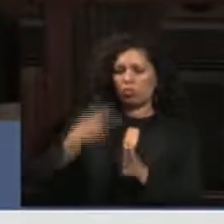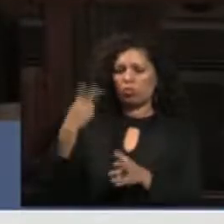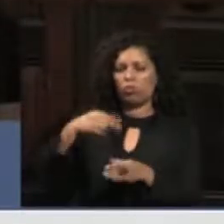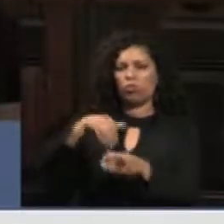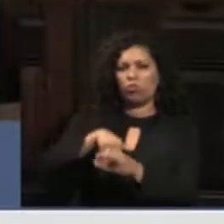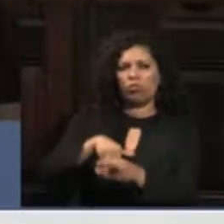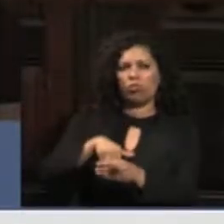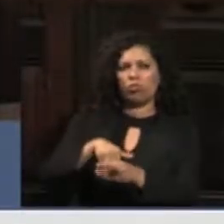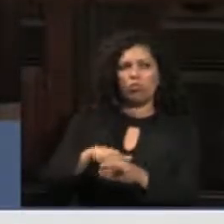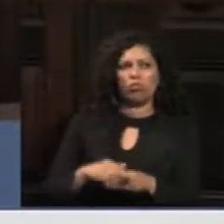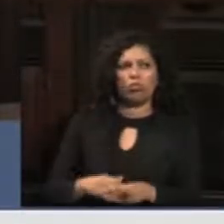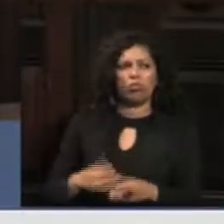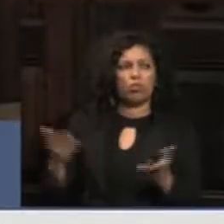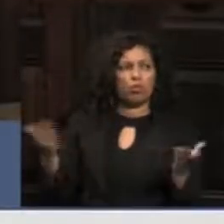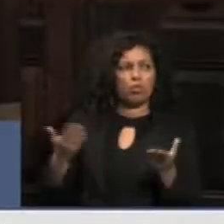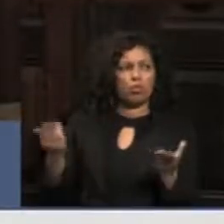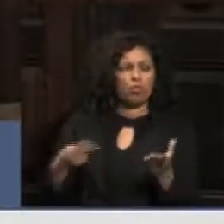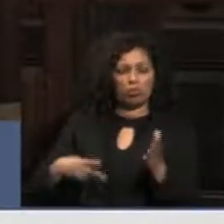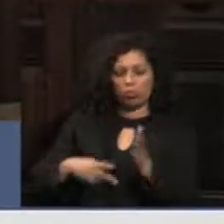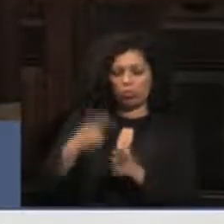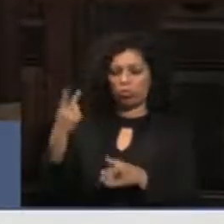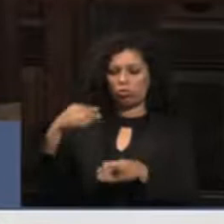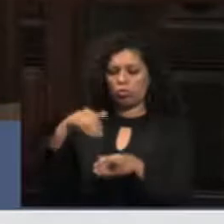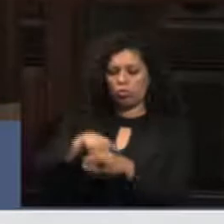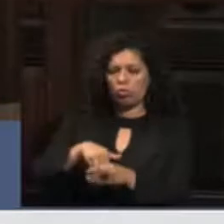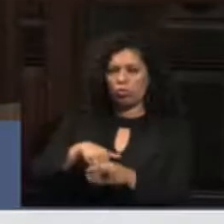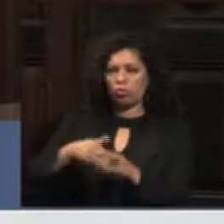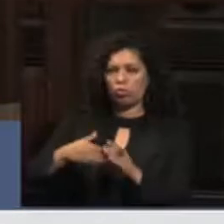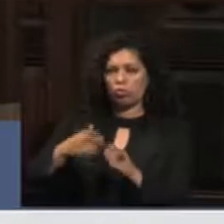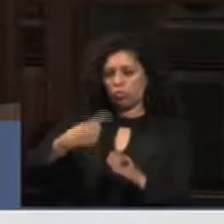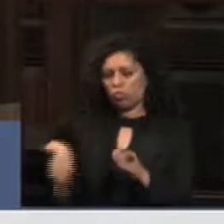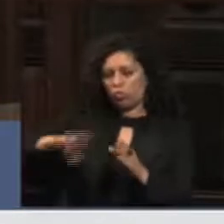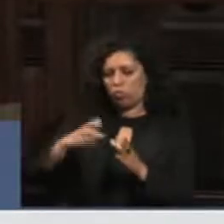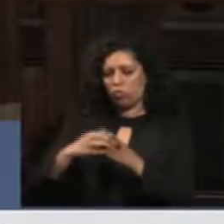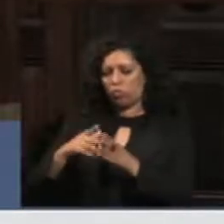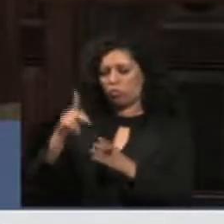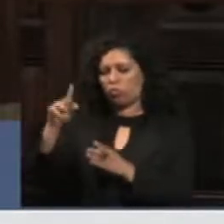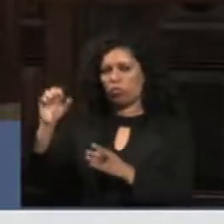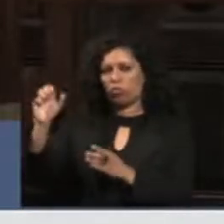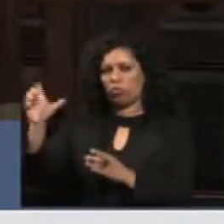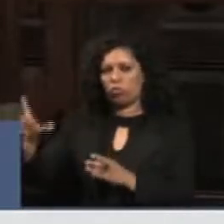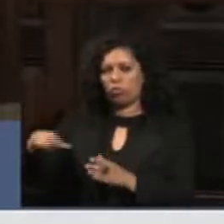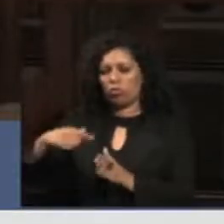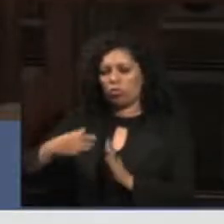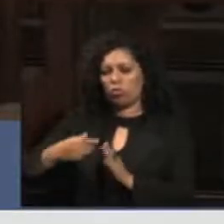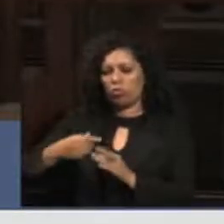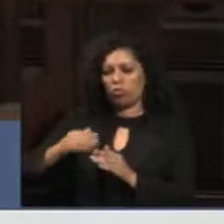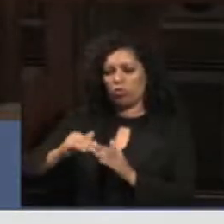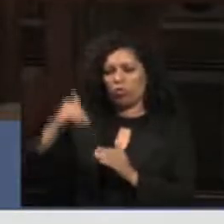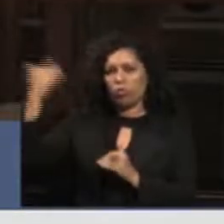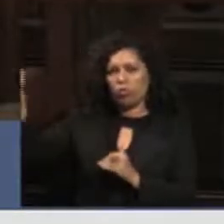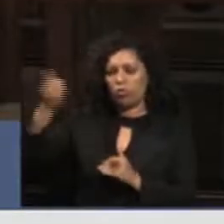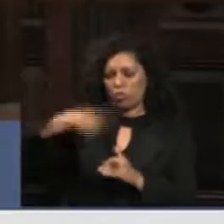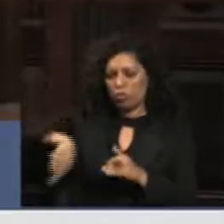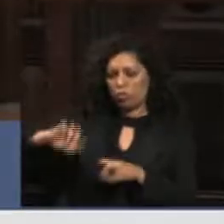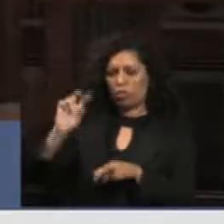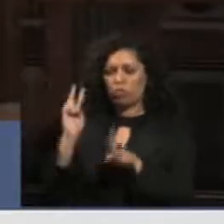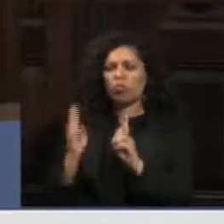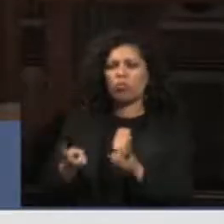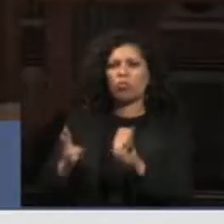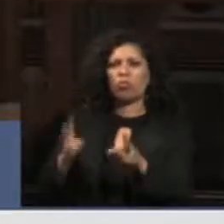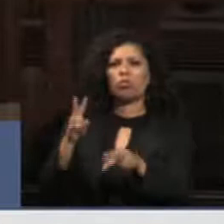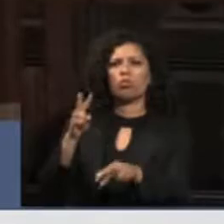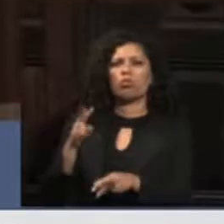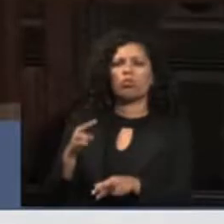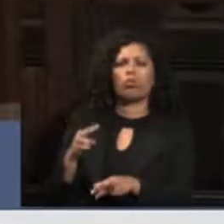turno, mesmo com o nosso projeto estando fora, nós vamos nos posicionar nas ruas e